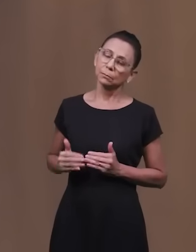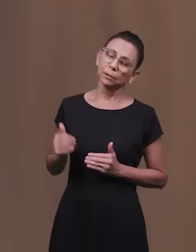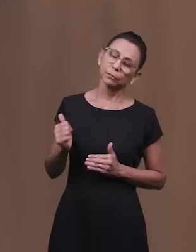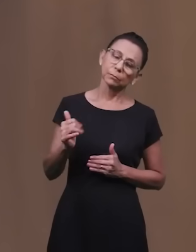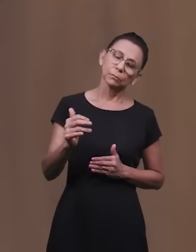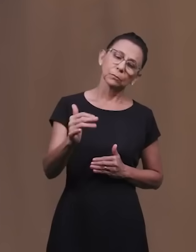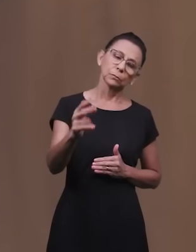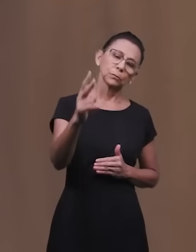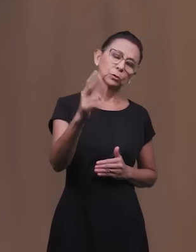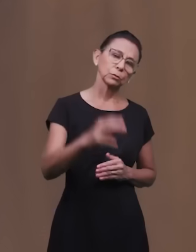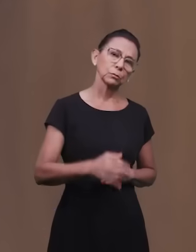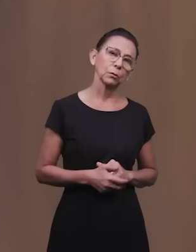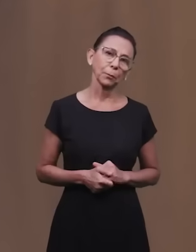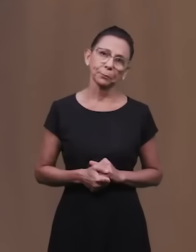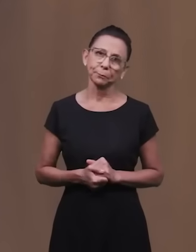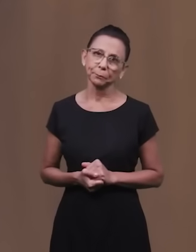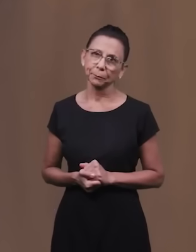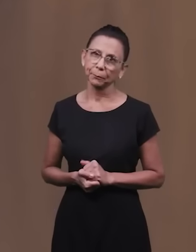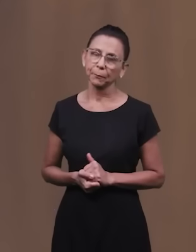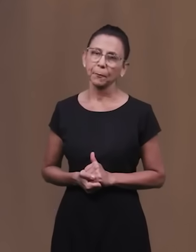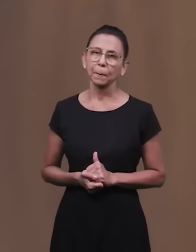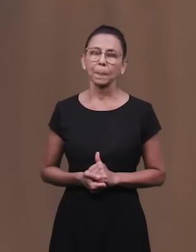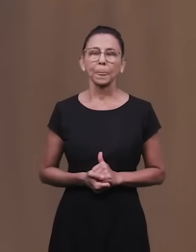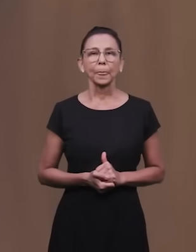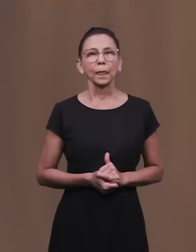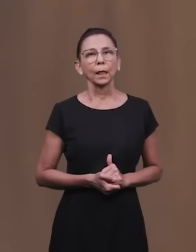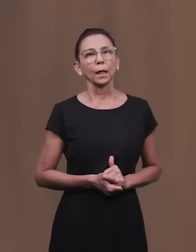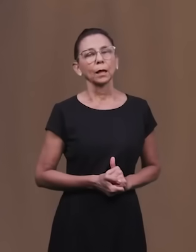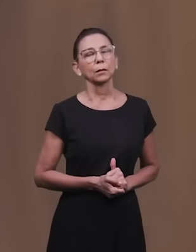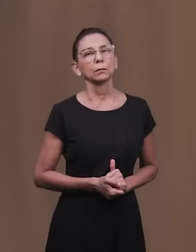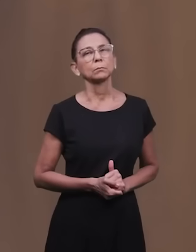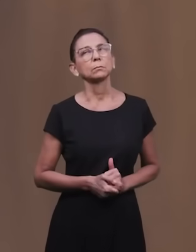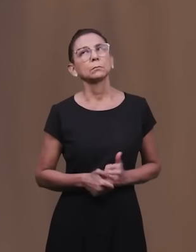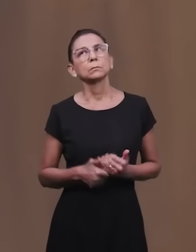o percurso confiando em alguém. Então, confiar em